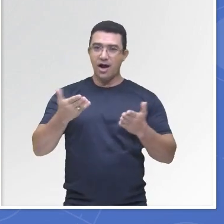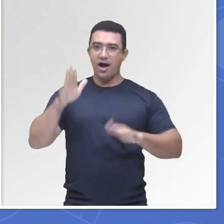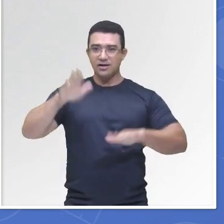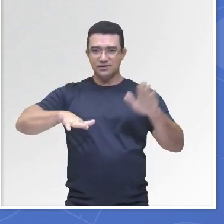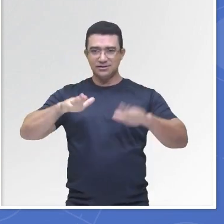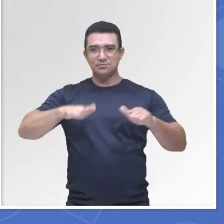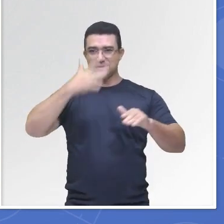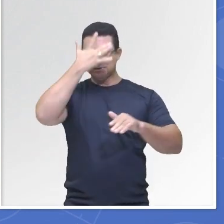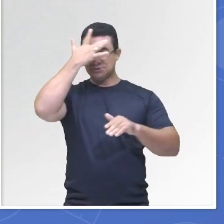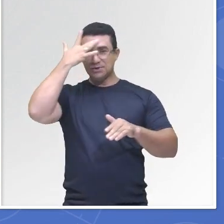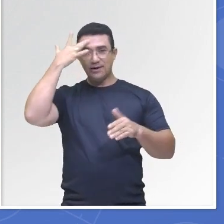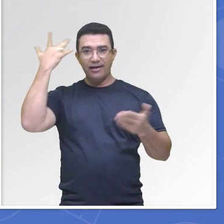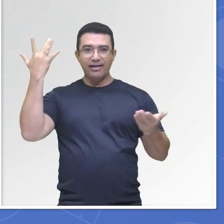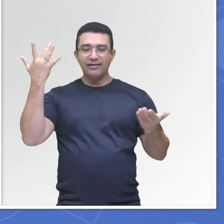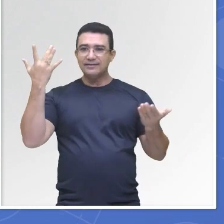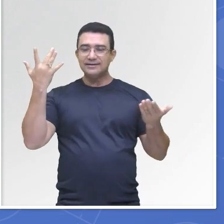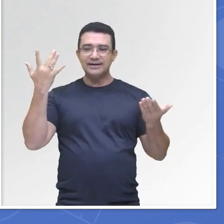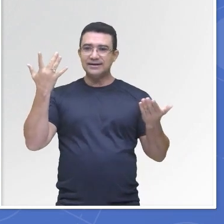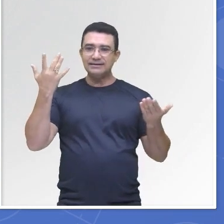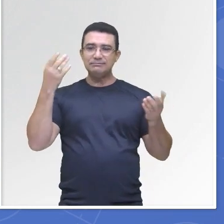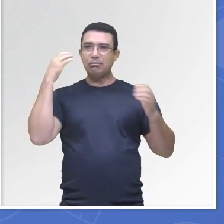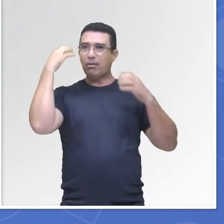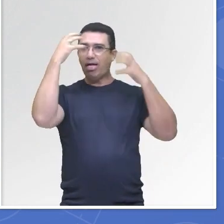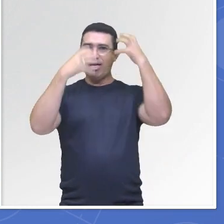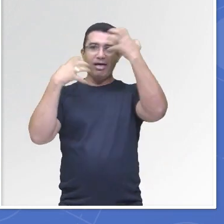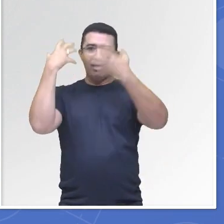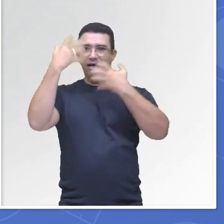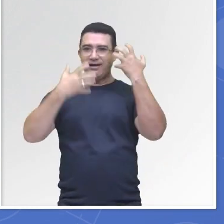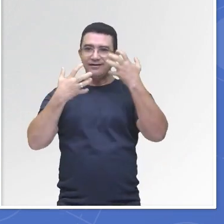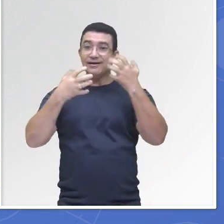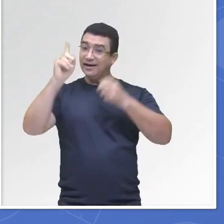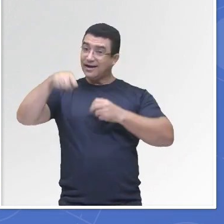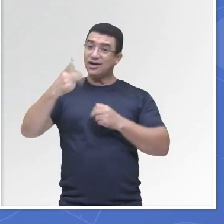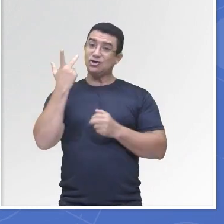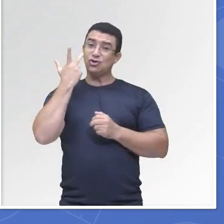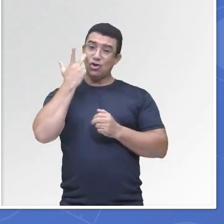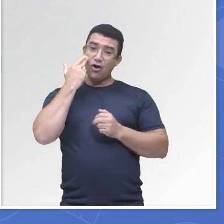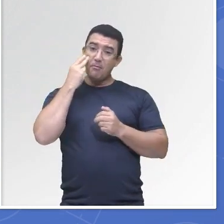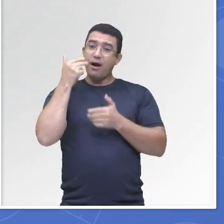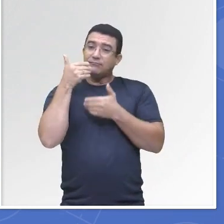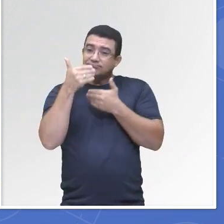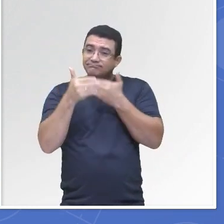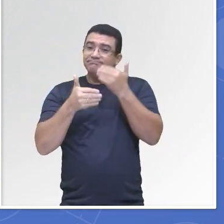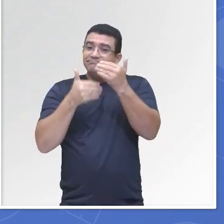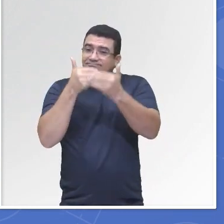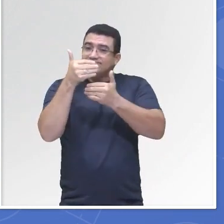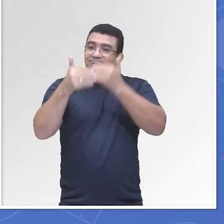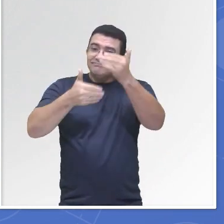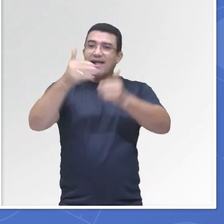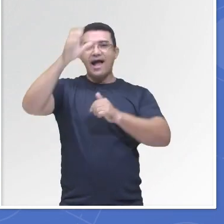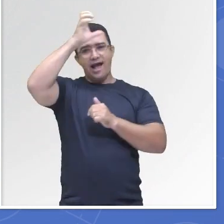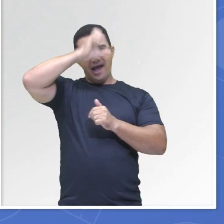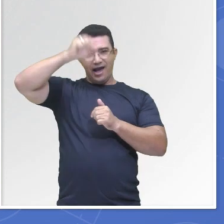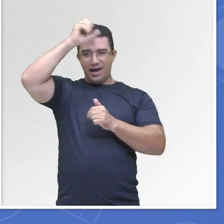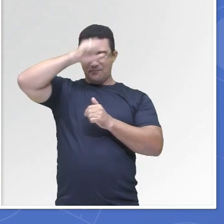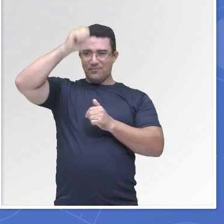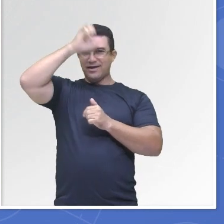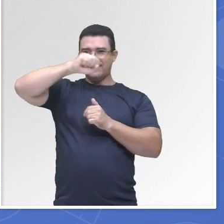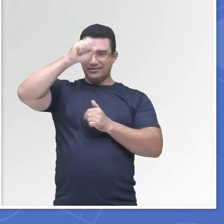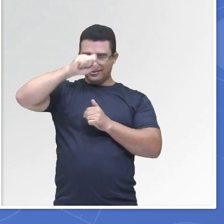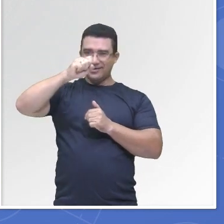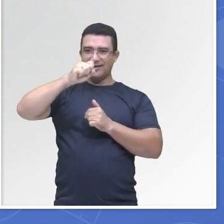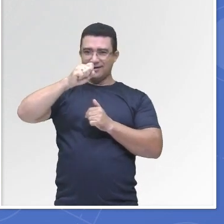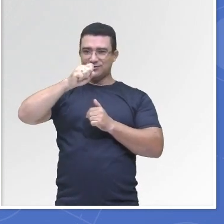nesse momento, a gente sabe que é perfeitamente normal, ainda estamos aprendendo a lidar com essas novas formas